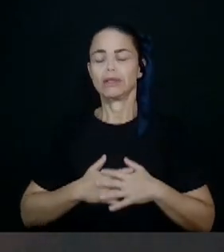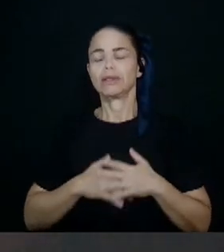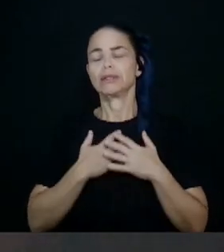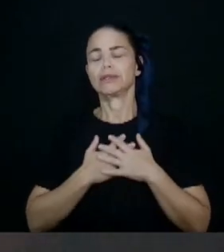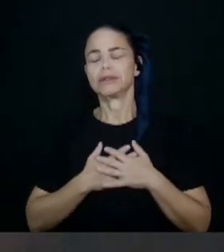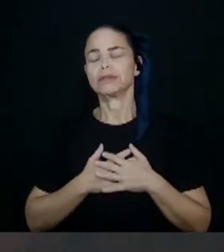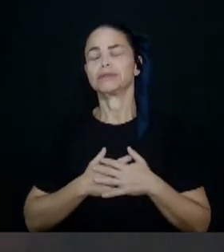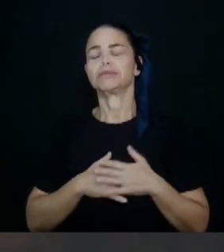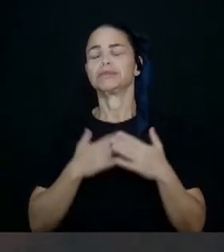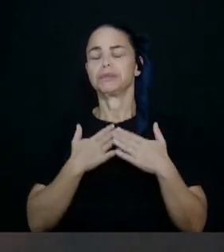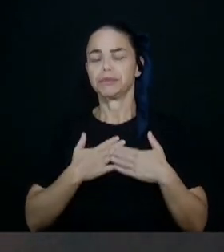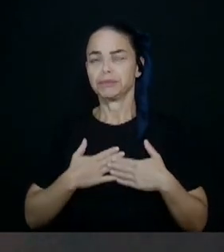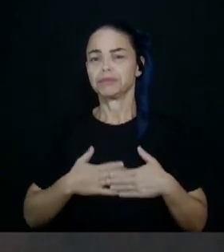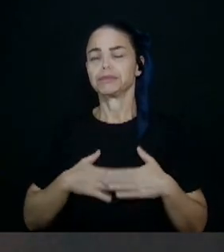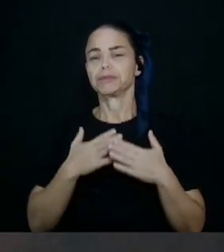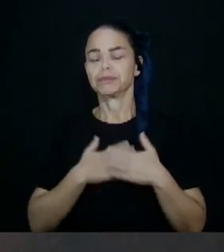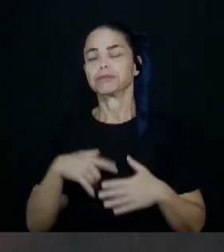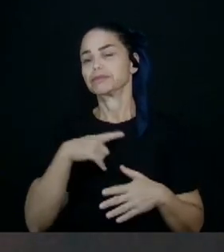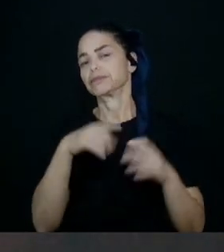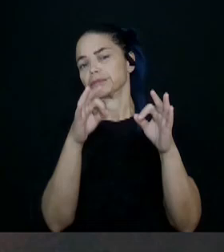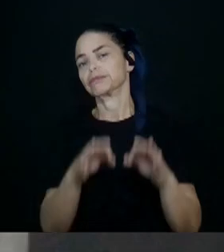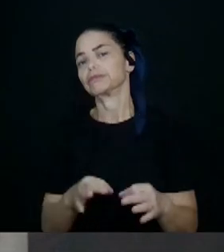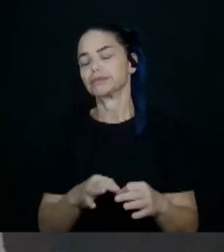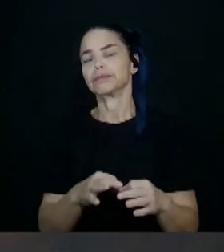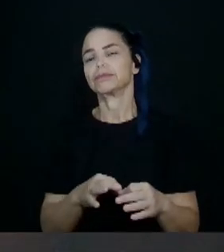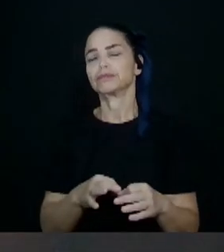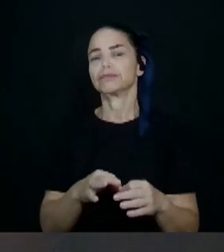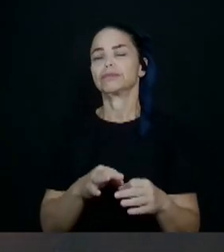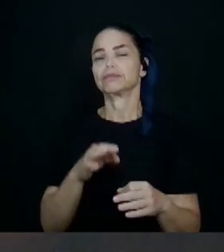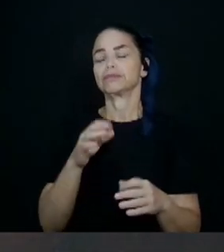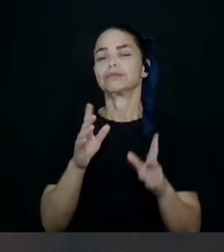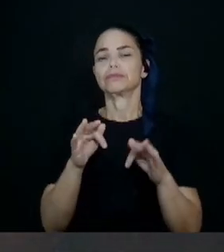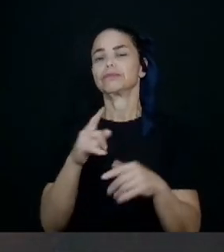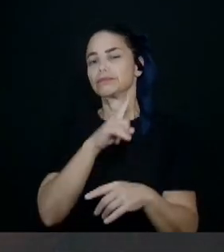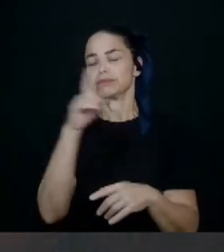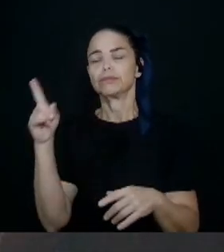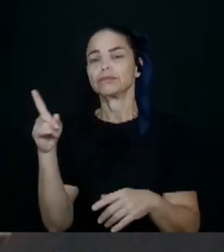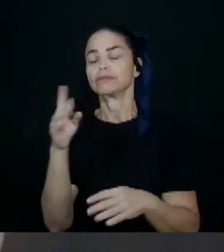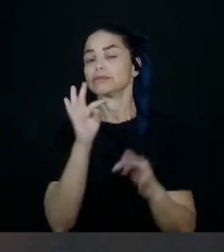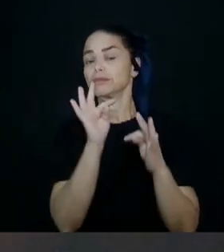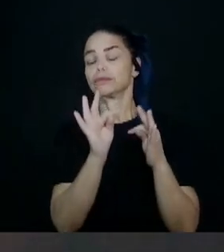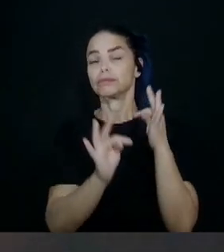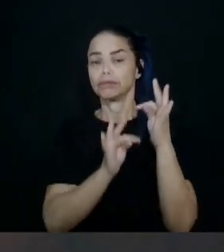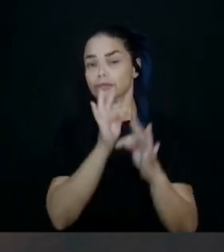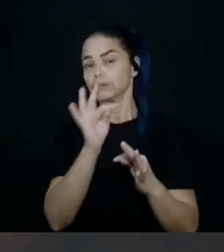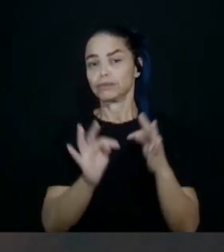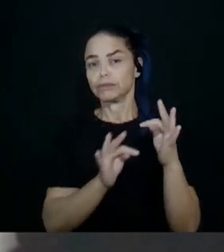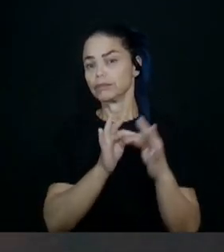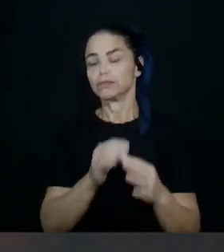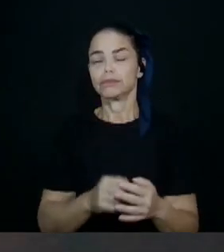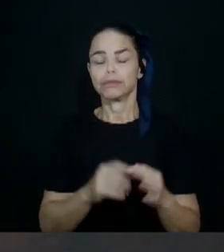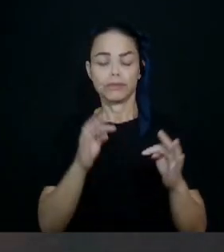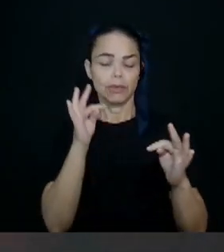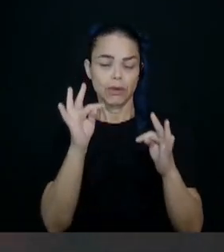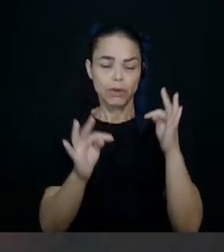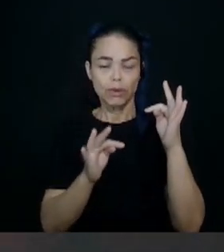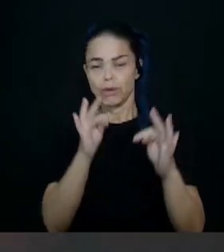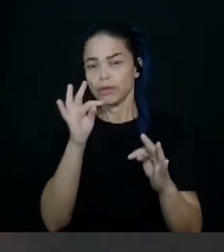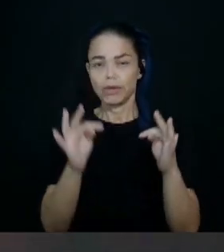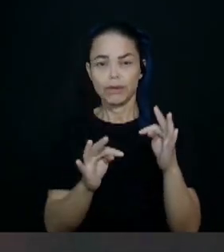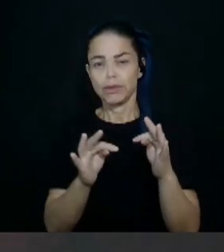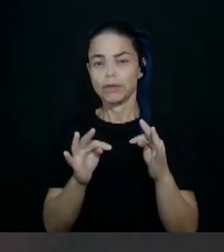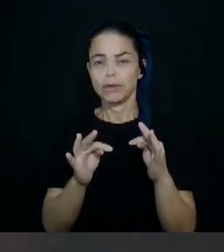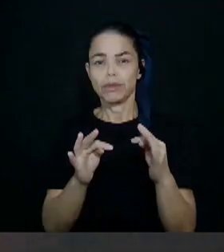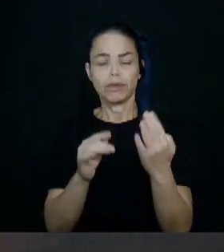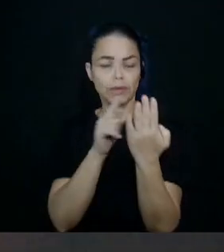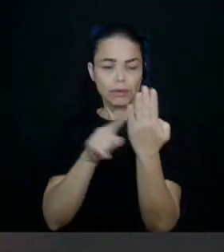respirasse, eu tenho certeza que no final do dia você fez a sua terapia. Não, já pega o celular, já faz